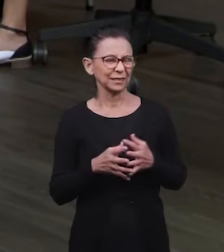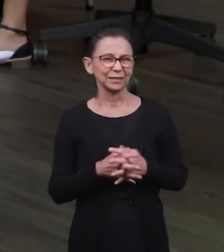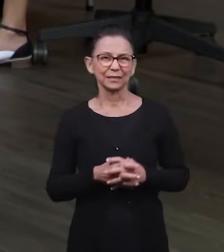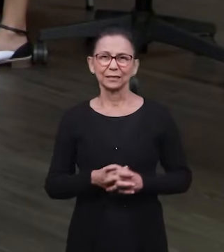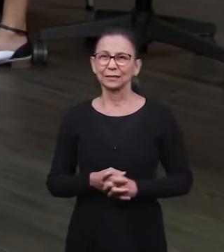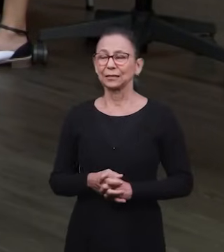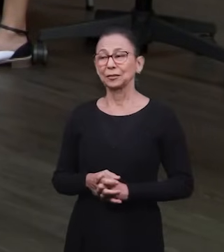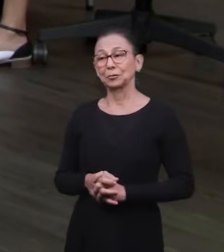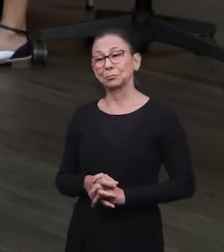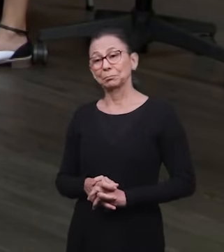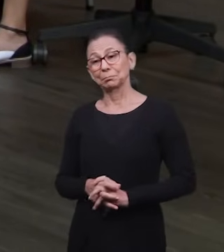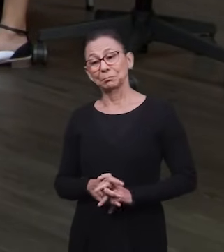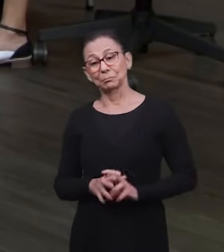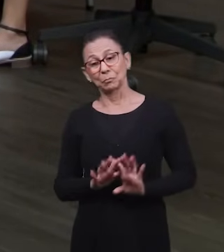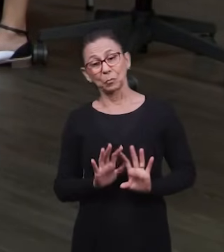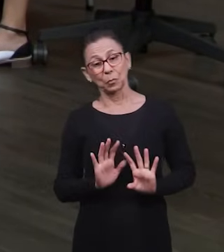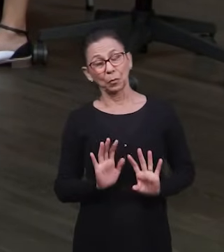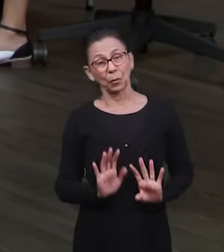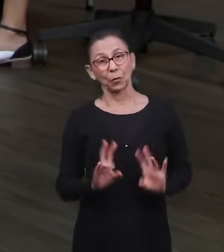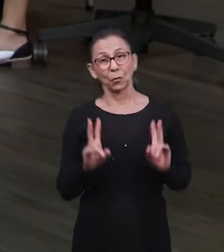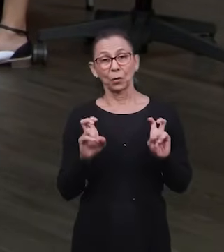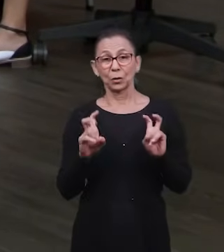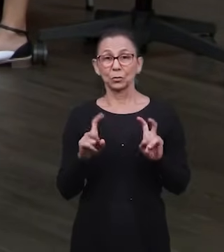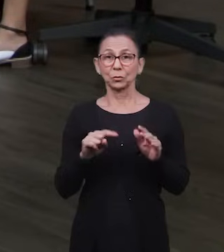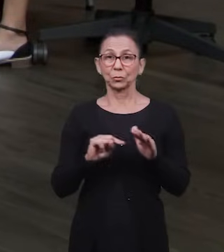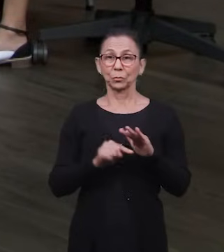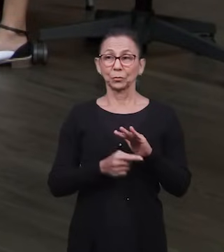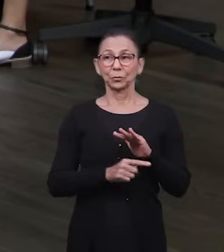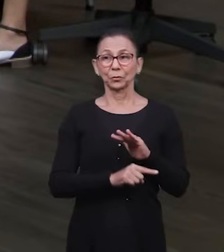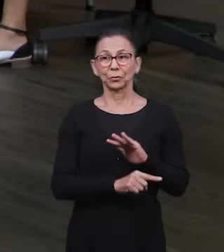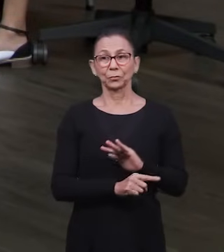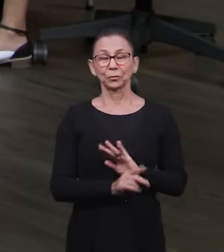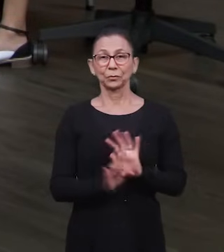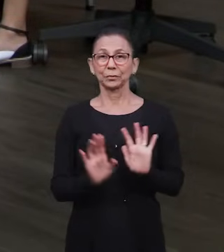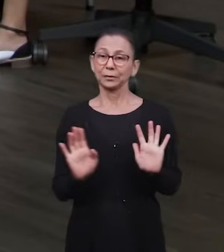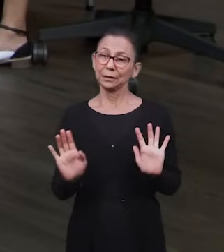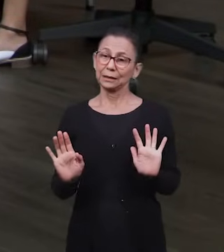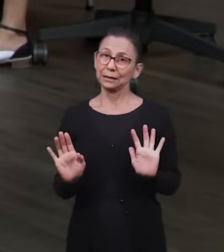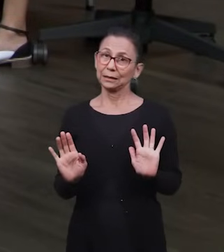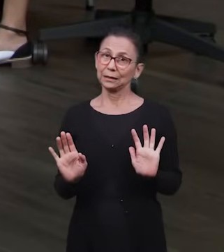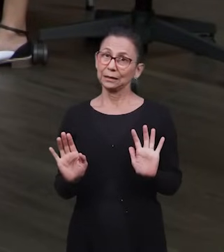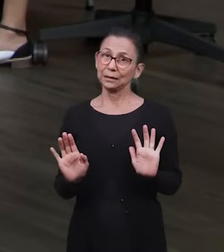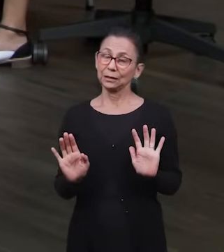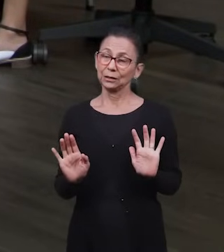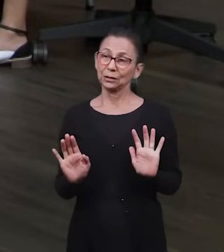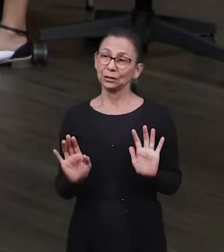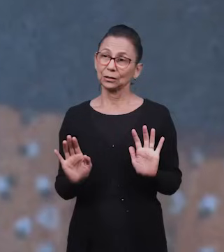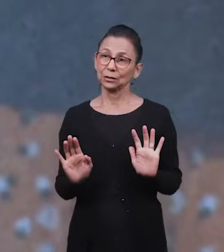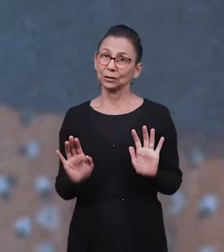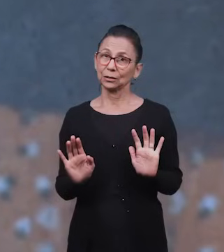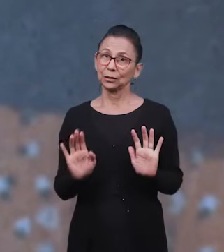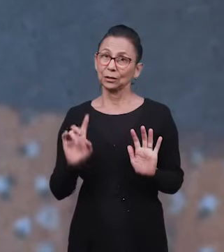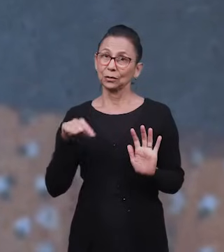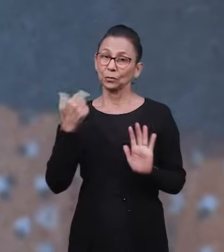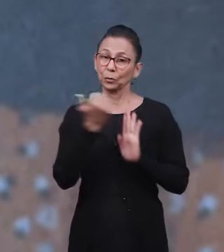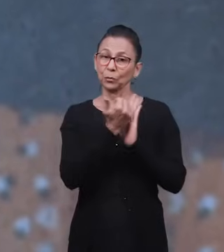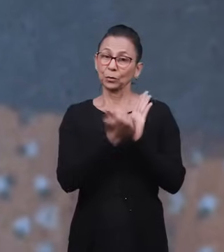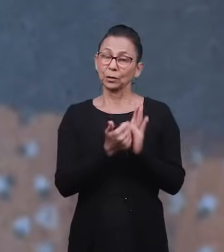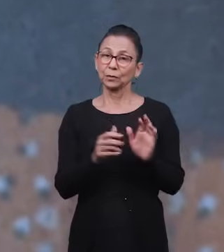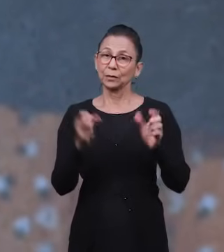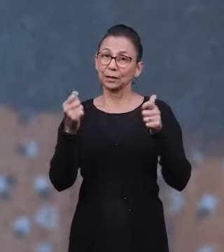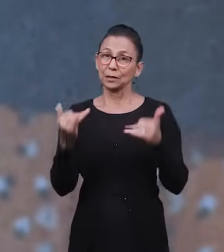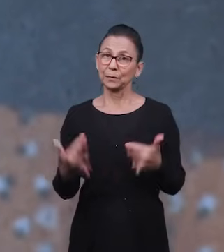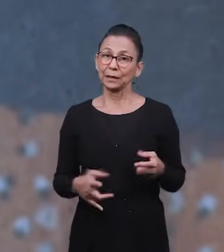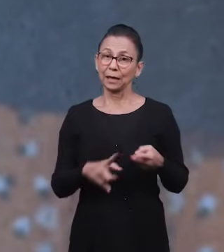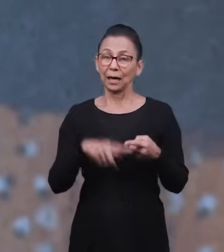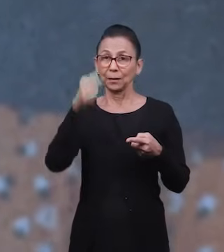aliás, a coisa está sendo abordada com tamanha profundidade aqui, né, André? Que de repente a gente vai ter que fazer outro programa para explicar a diferença